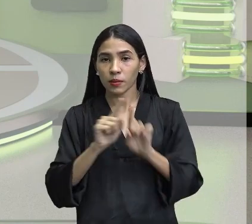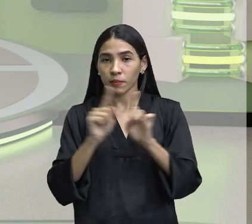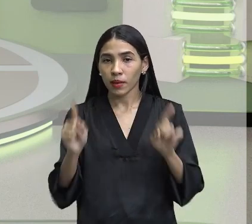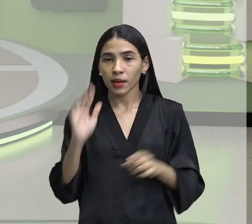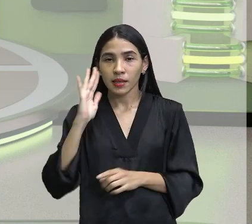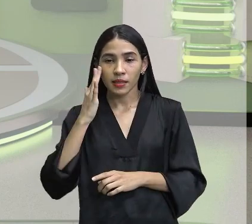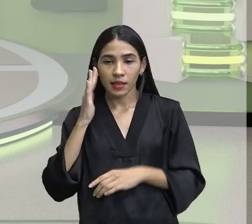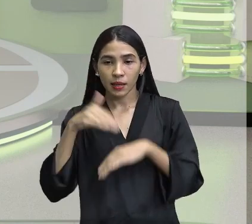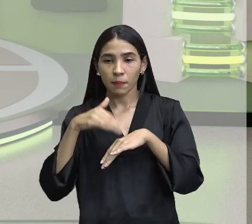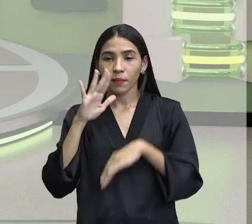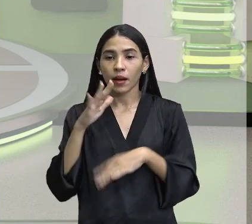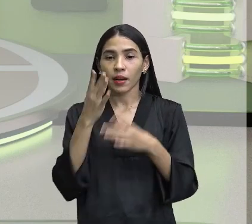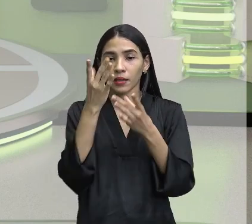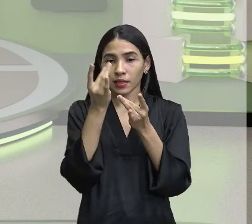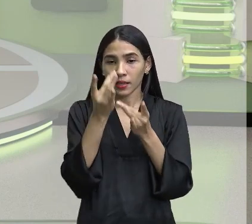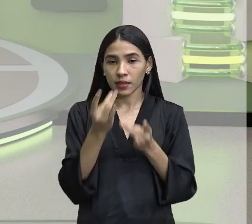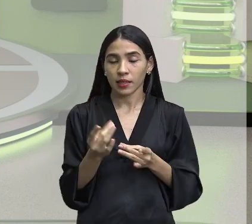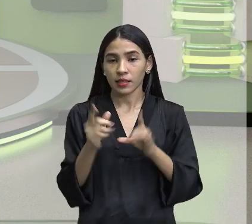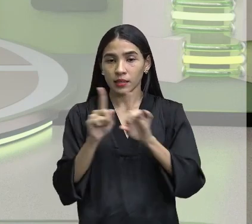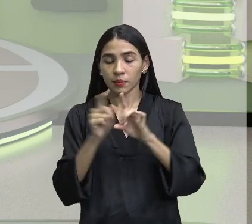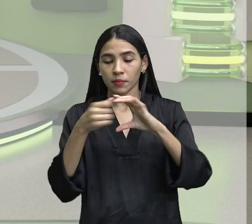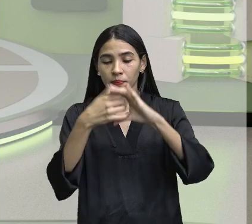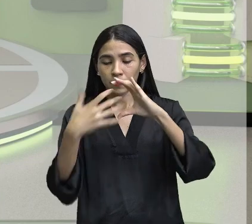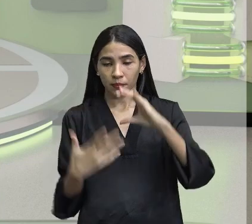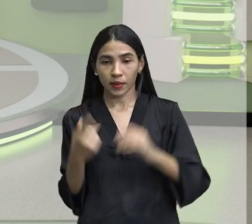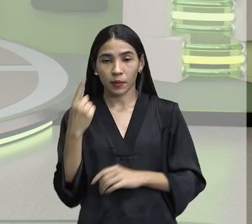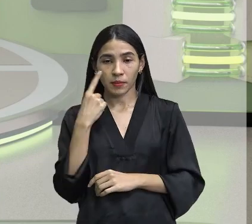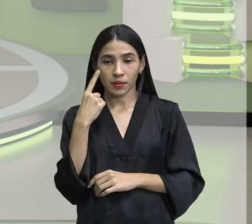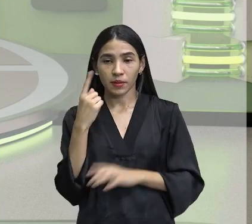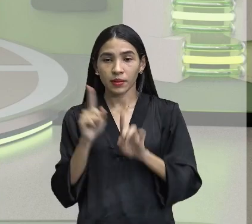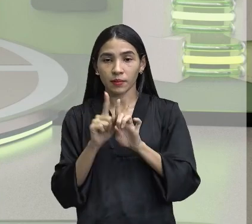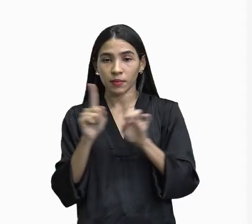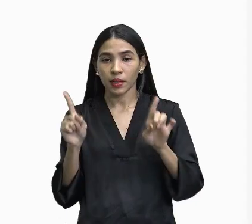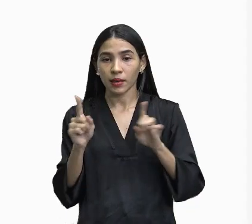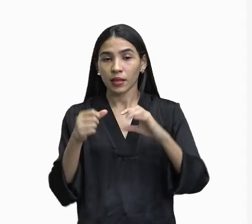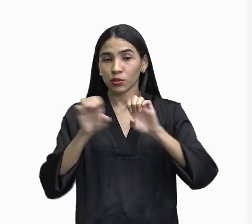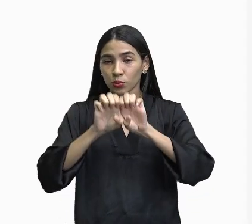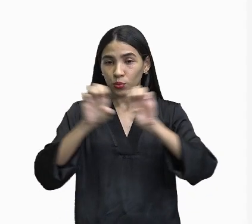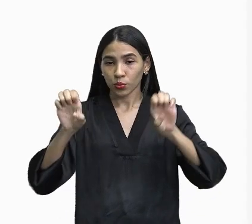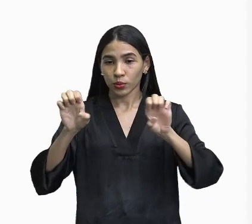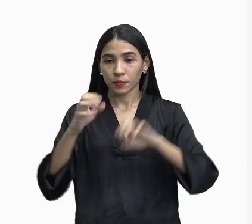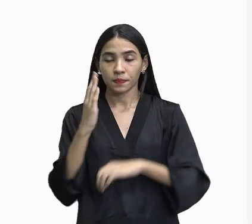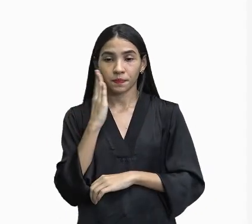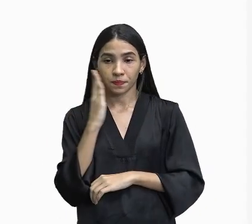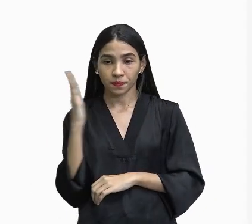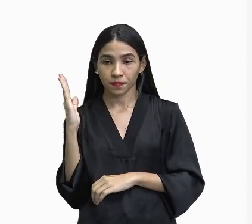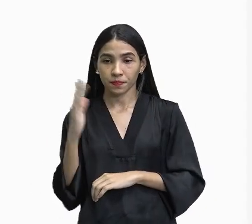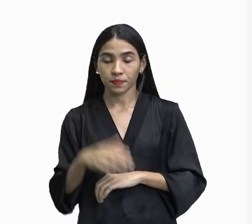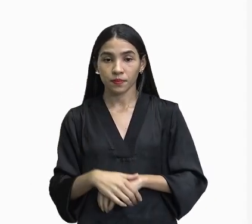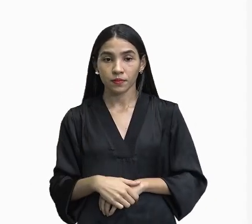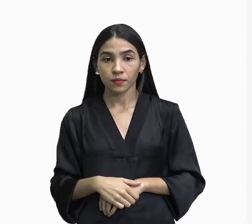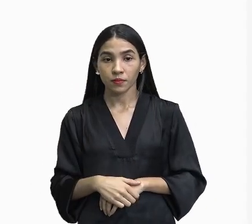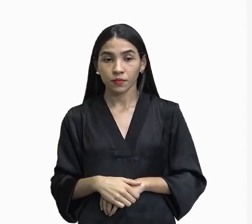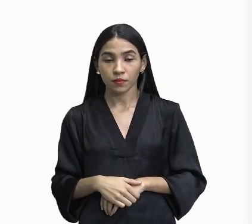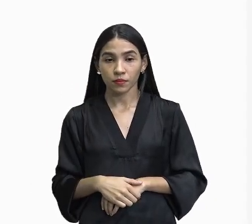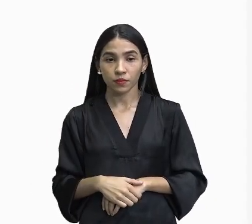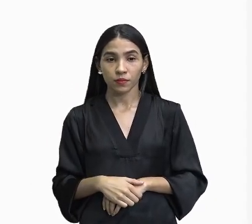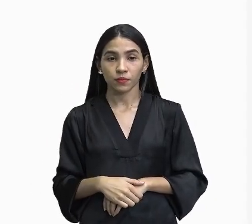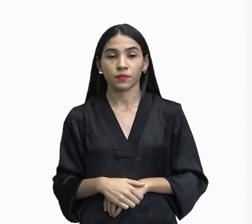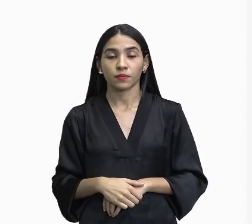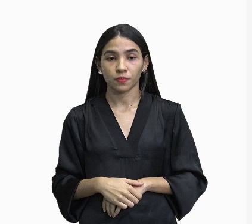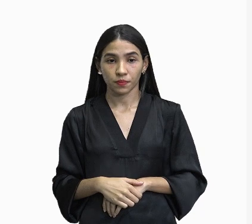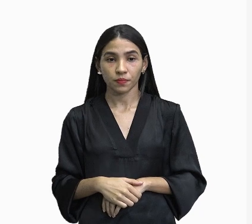a classificação desses indivíduos, observando bem o formato deles. Bem,